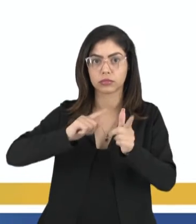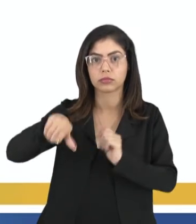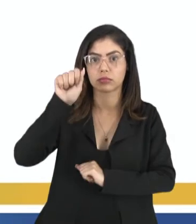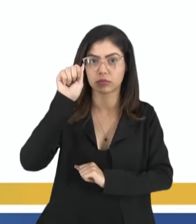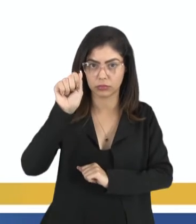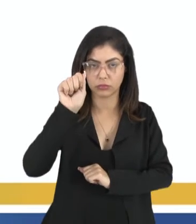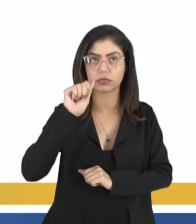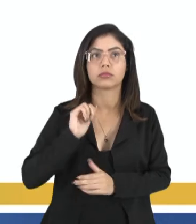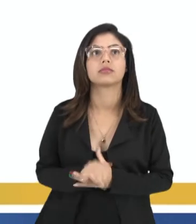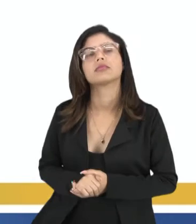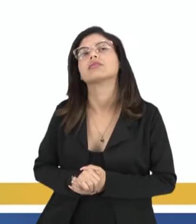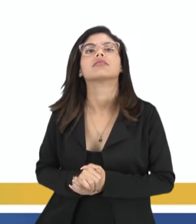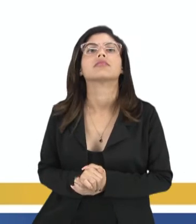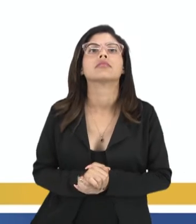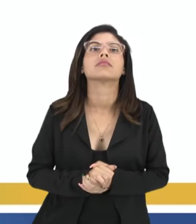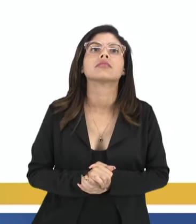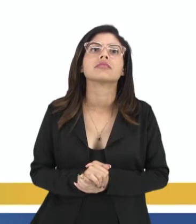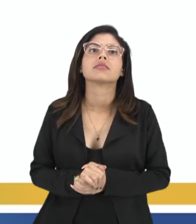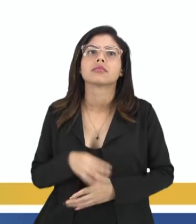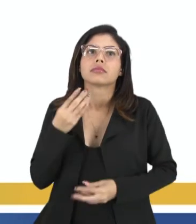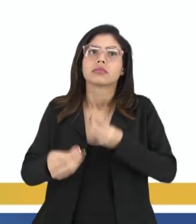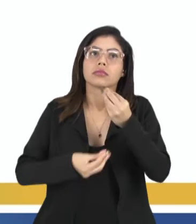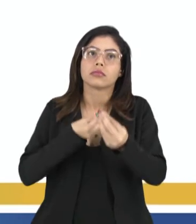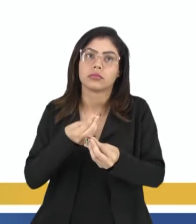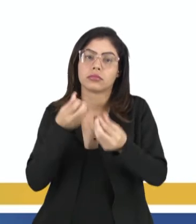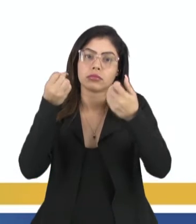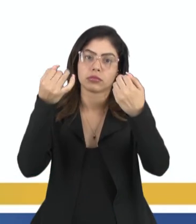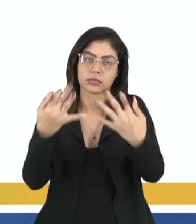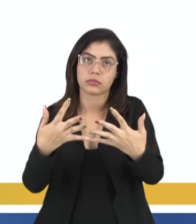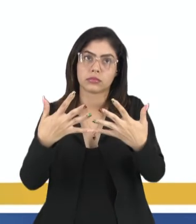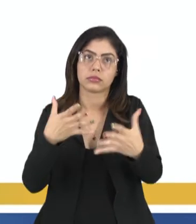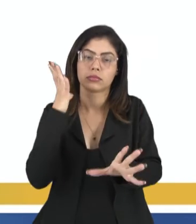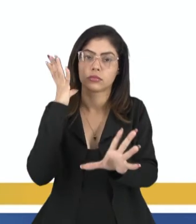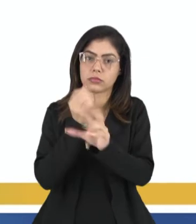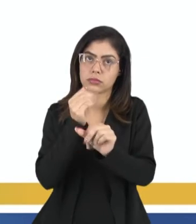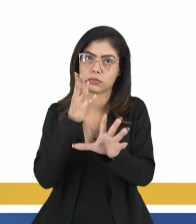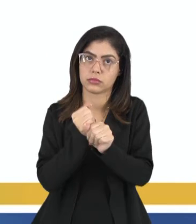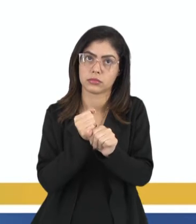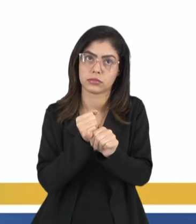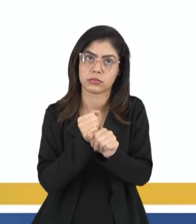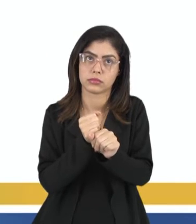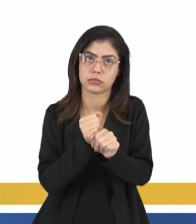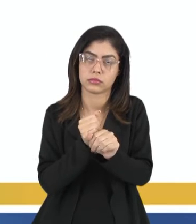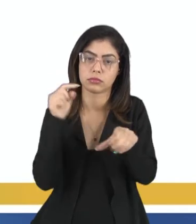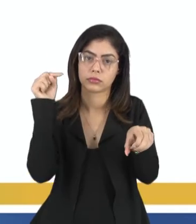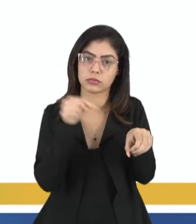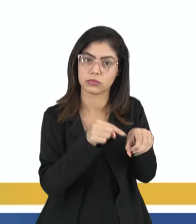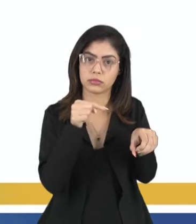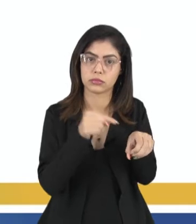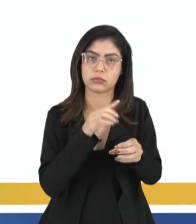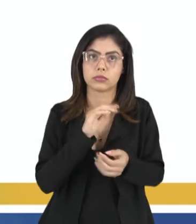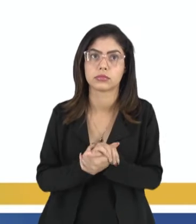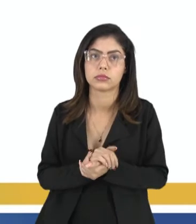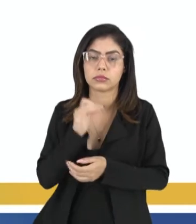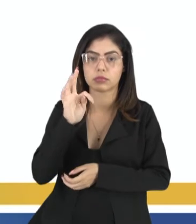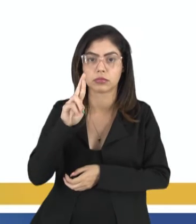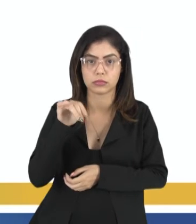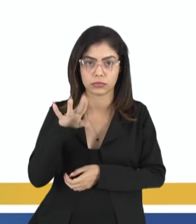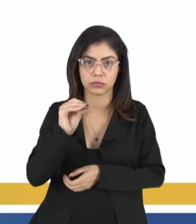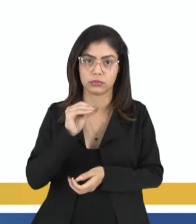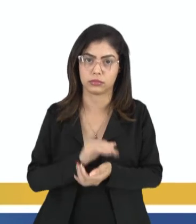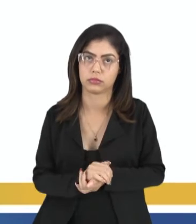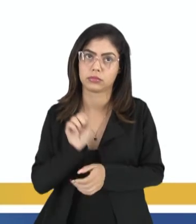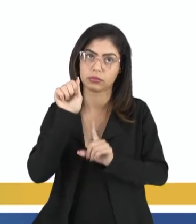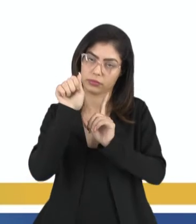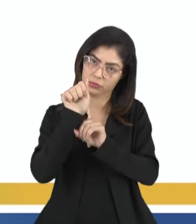A. Como que a gente determina? Pela soma do que tem no núcleo do meu átomo, ok? Então, A,